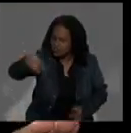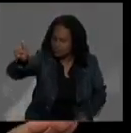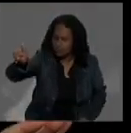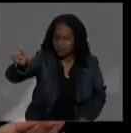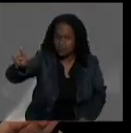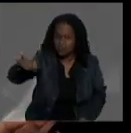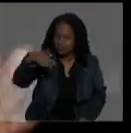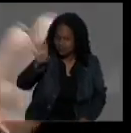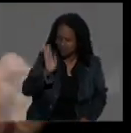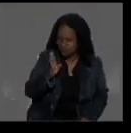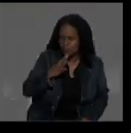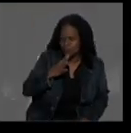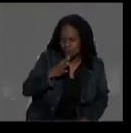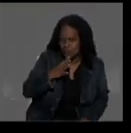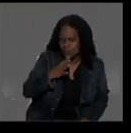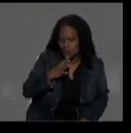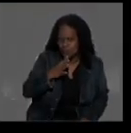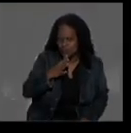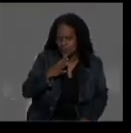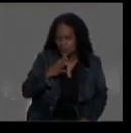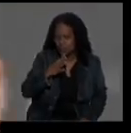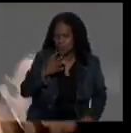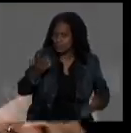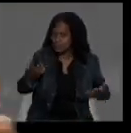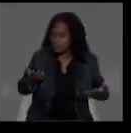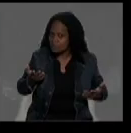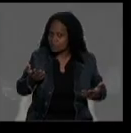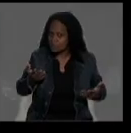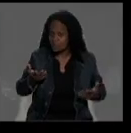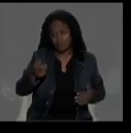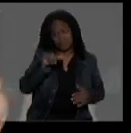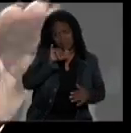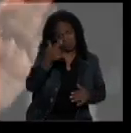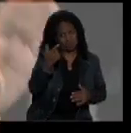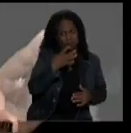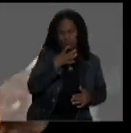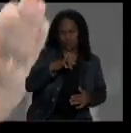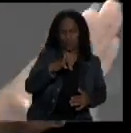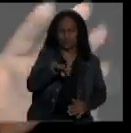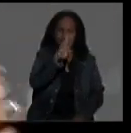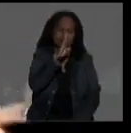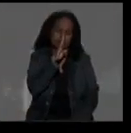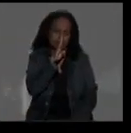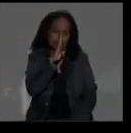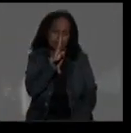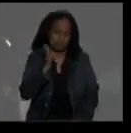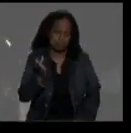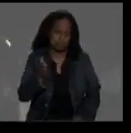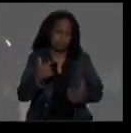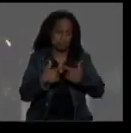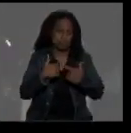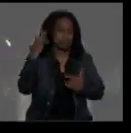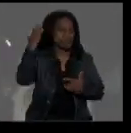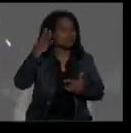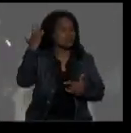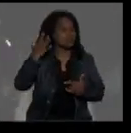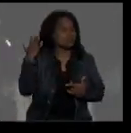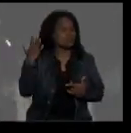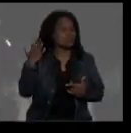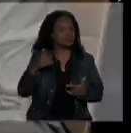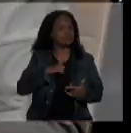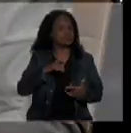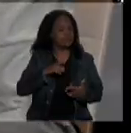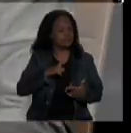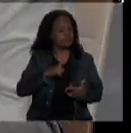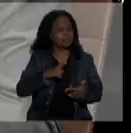numa comunidade? Você já foi até lá? Você conhece aquelas pessoas? Então, se você não conhece, você não fala. E é um discurso que está prevalecendo no